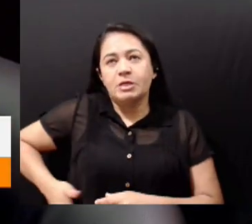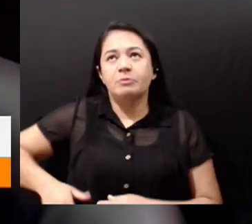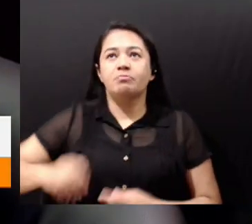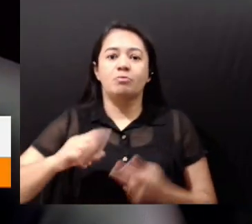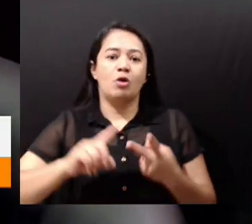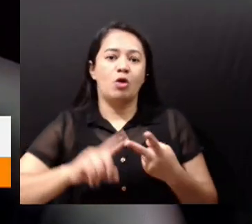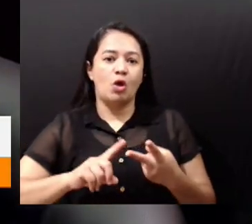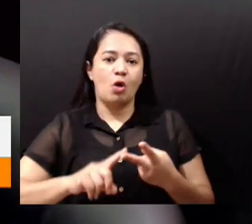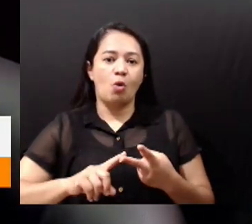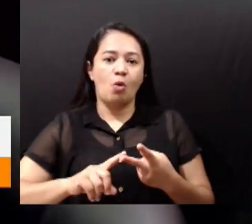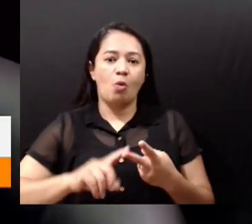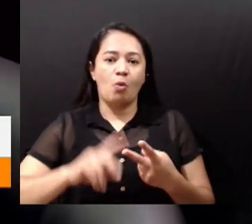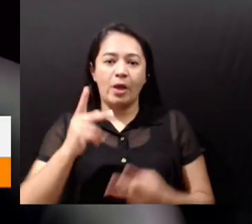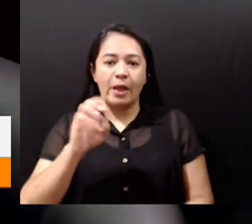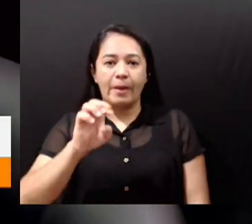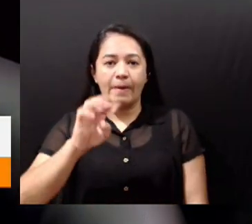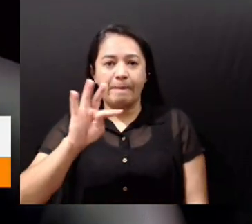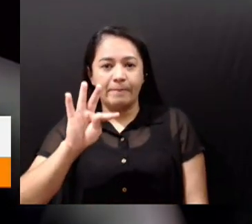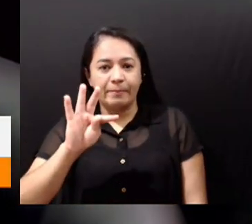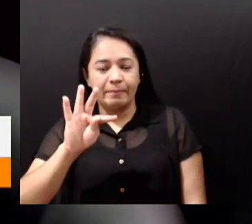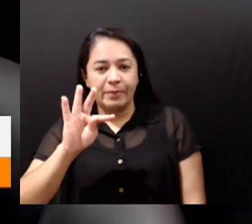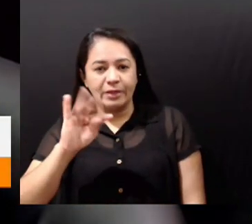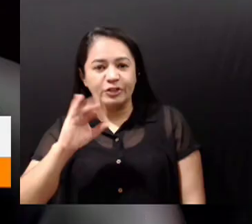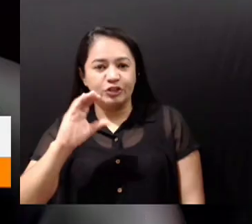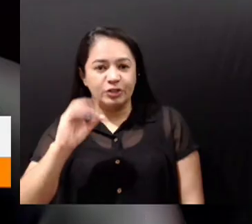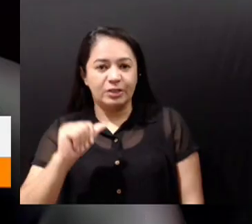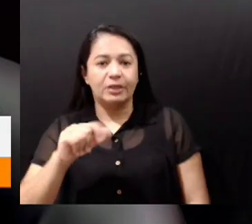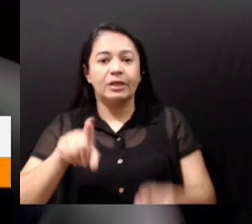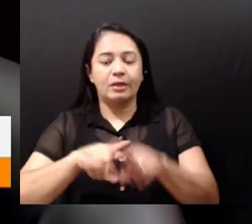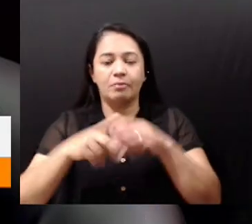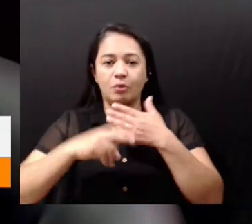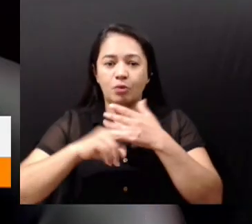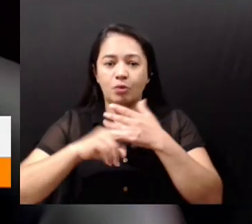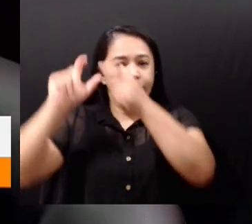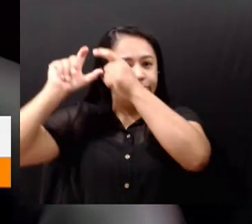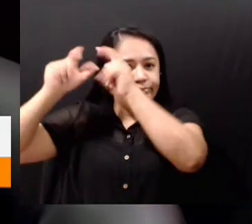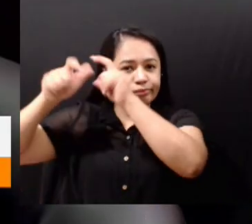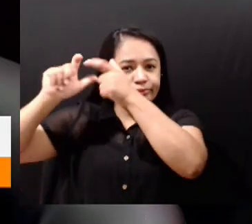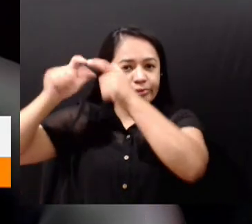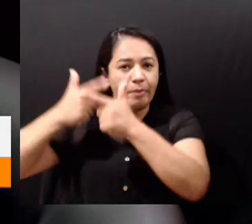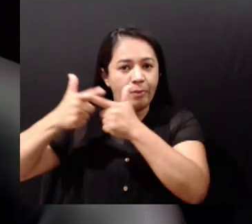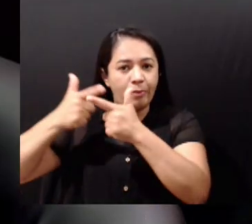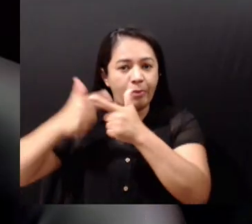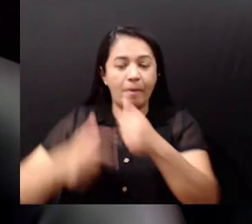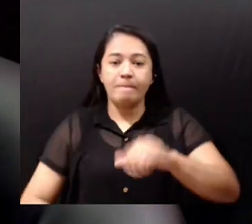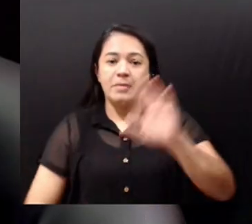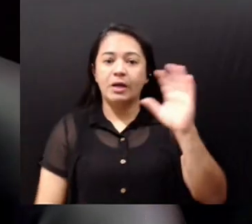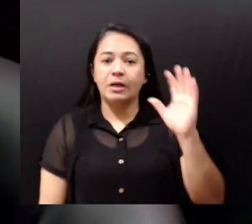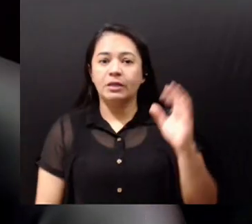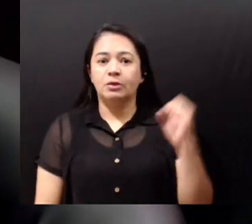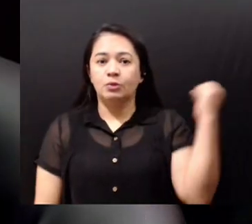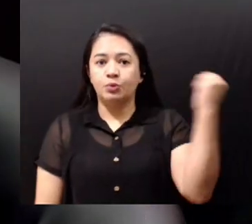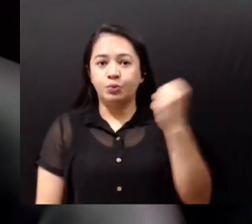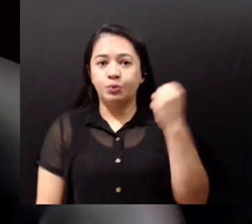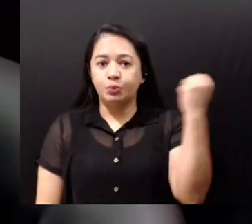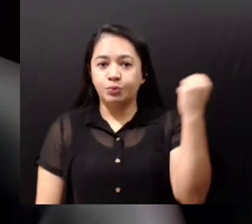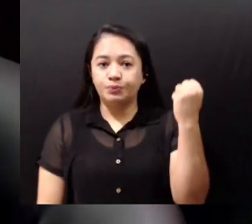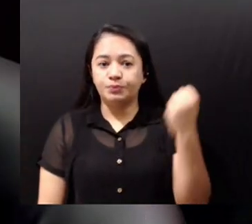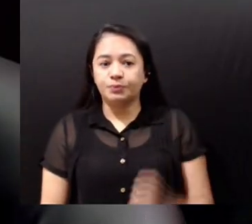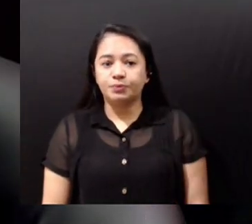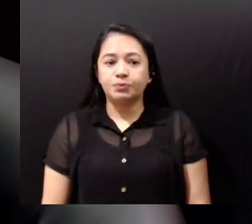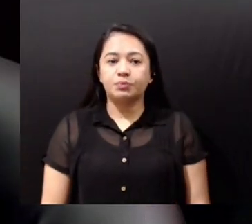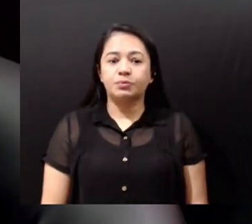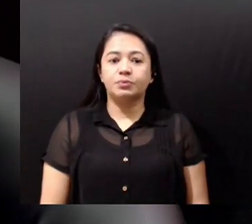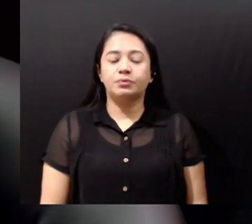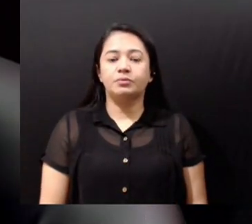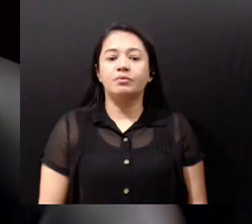e, consequentemente, levar a transtornos, problemas mais graves, né, a nível orgânico. Então, precisa ter muita